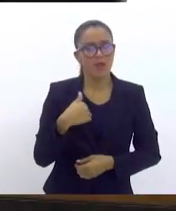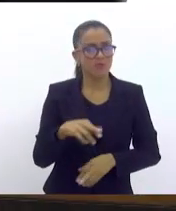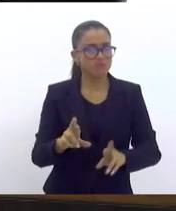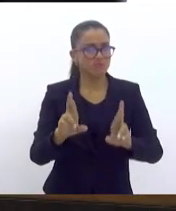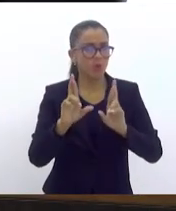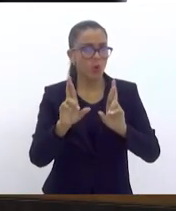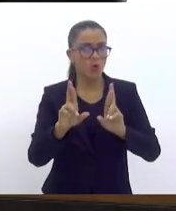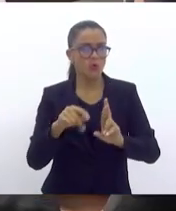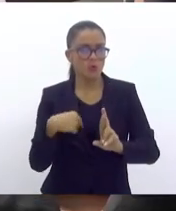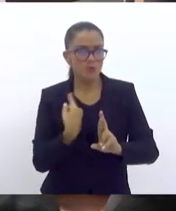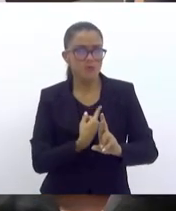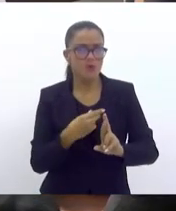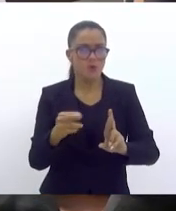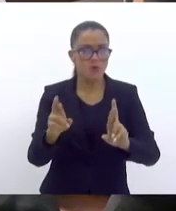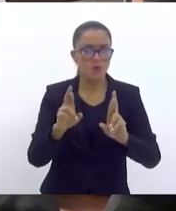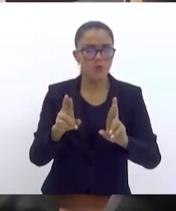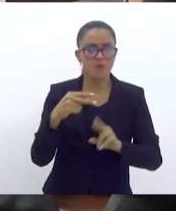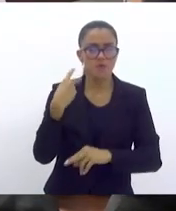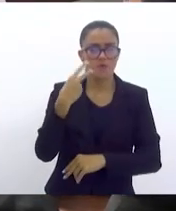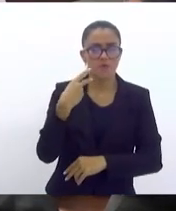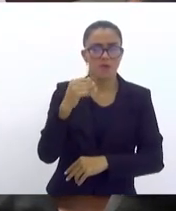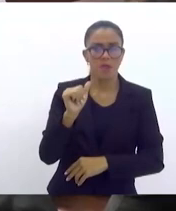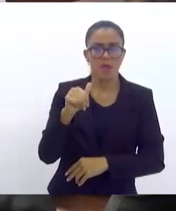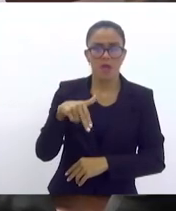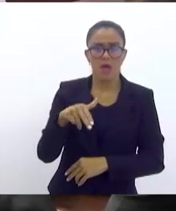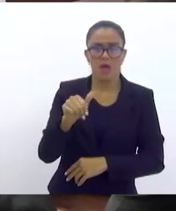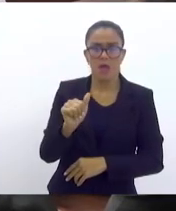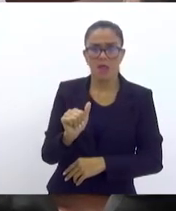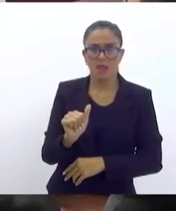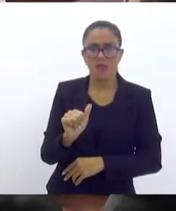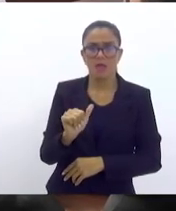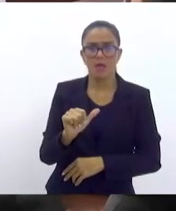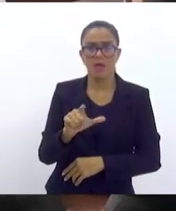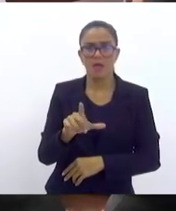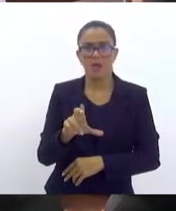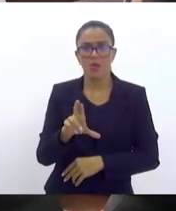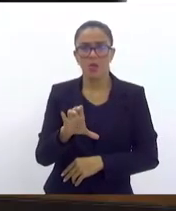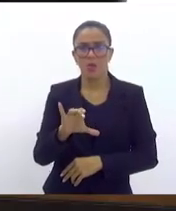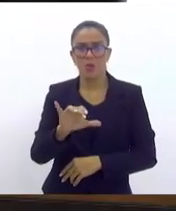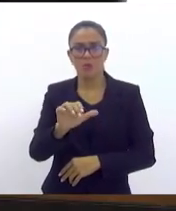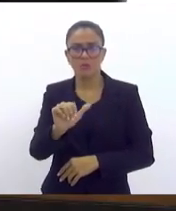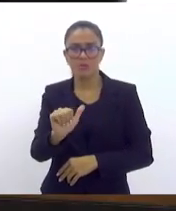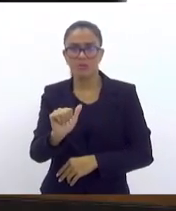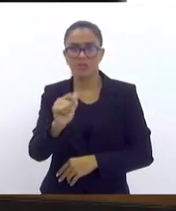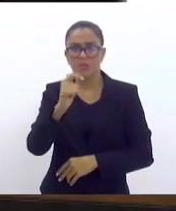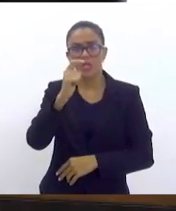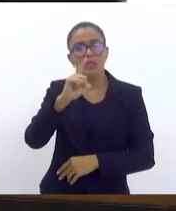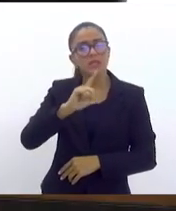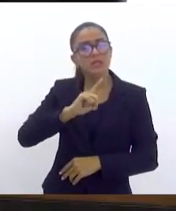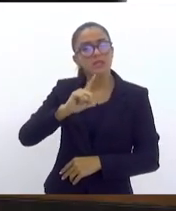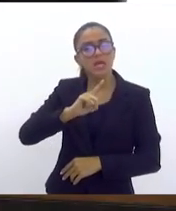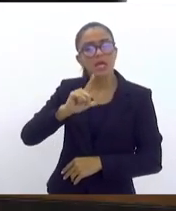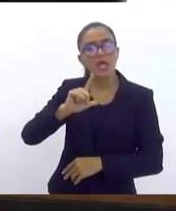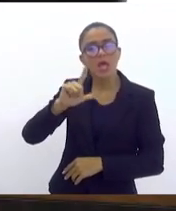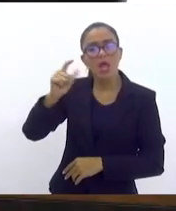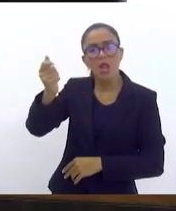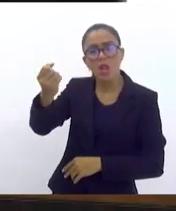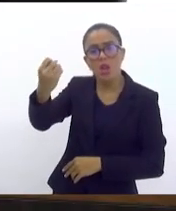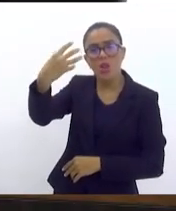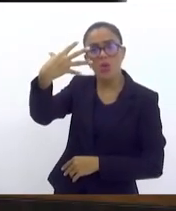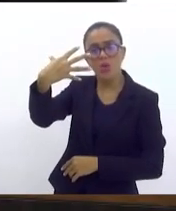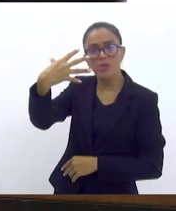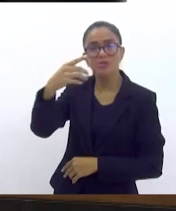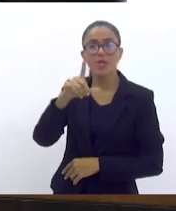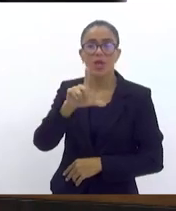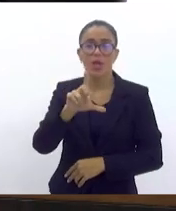Conte com a vereadora Ana Lúcia Alves Benedito que tem como luz significa Lúcia